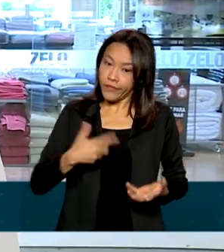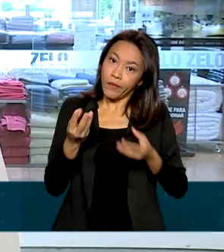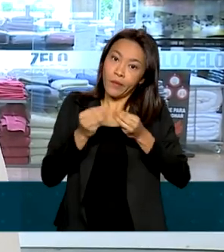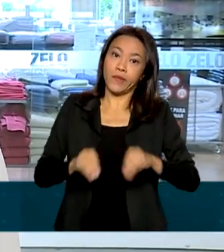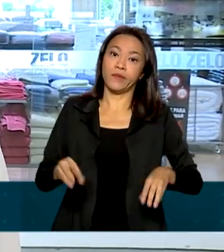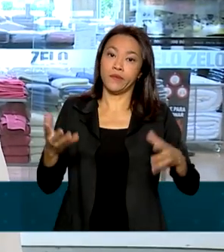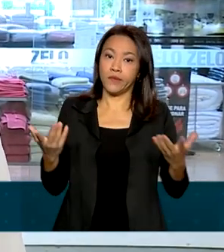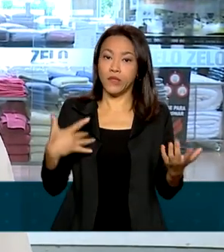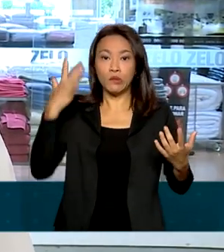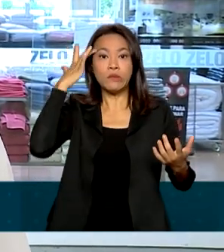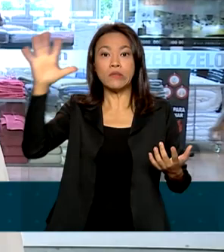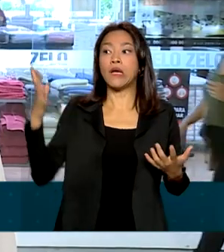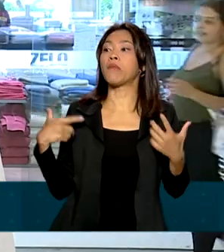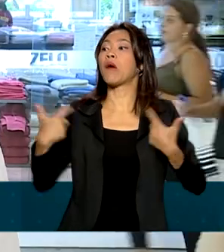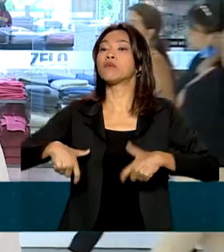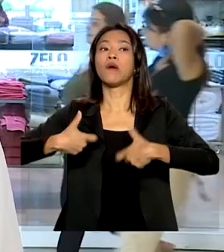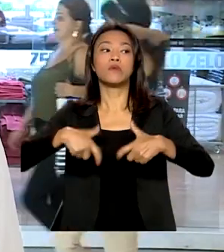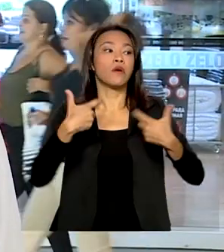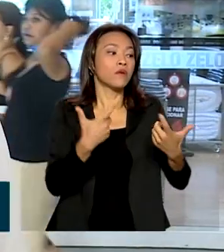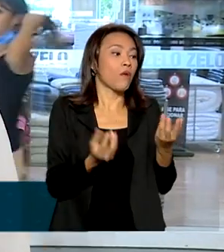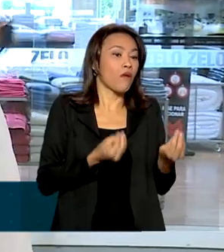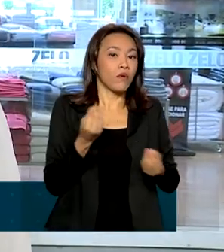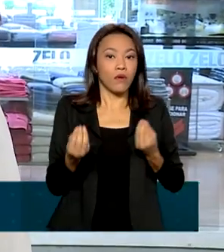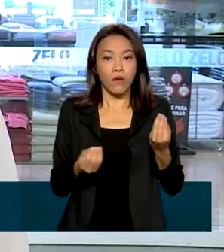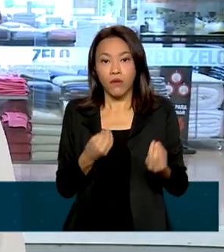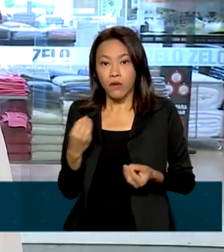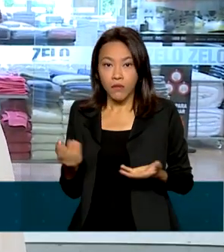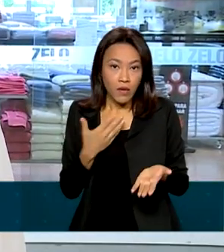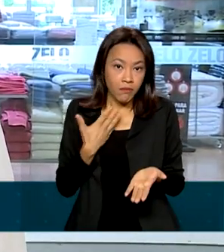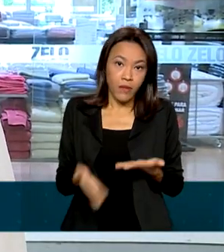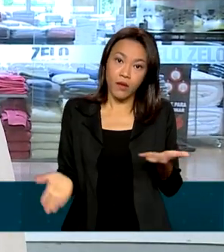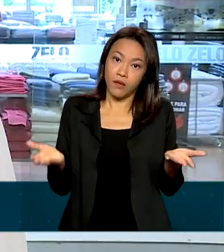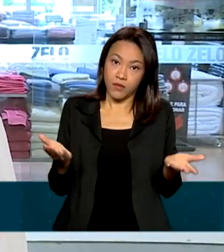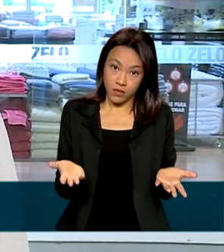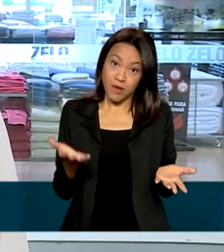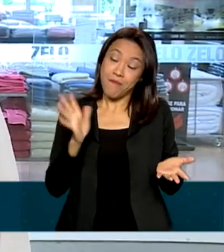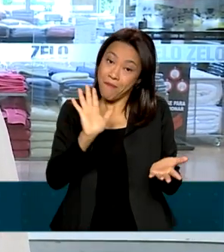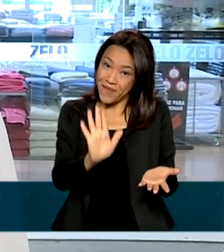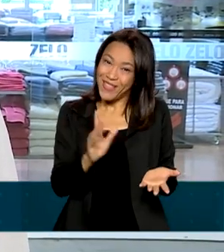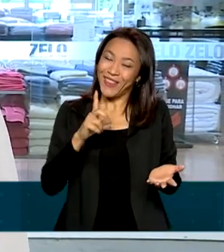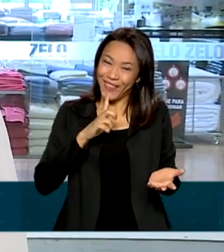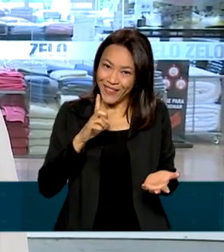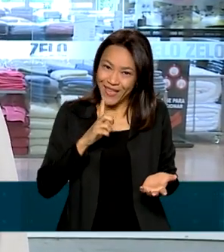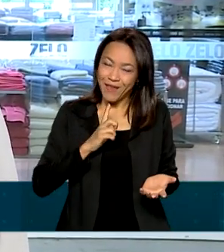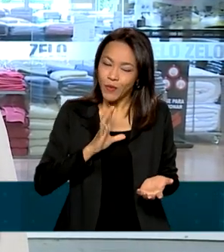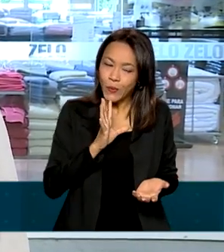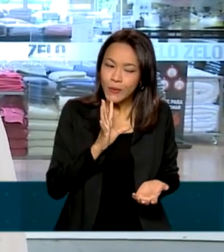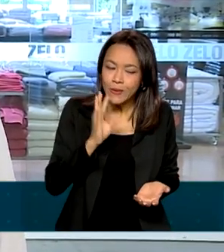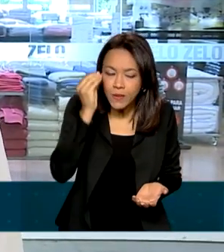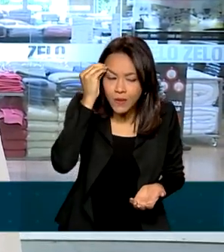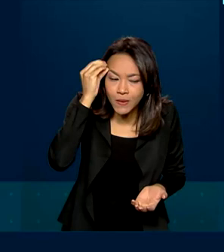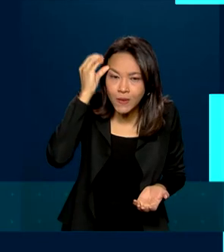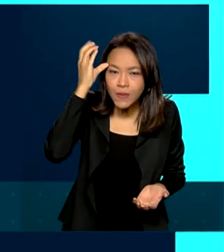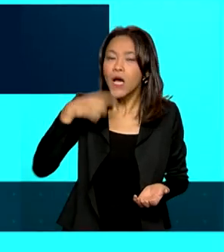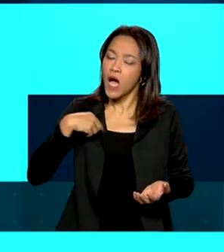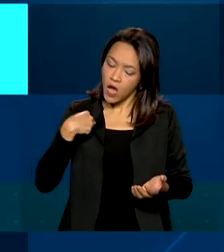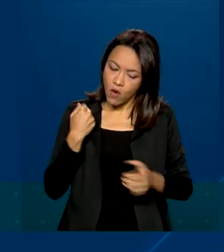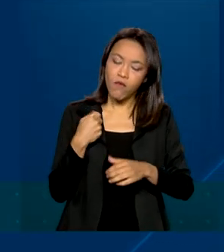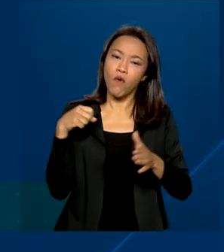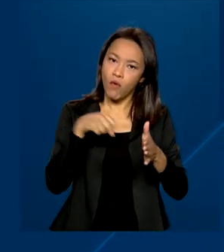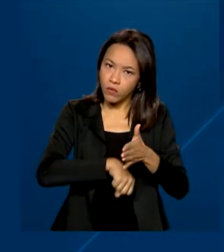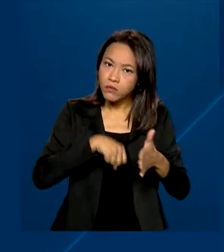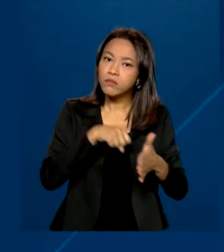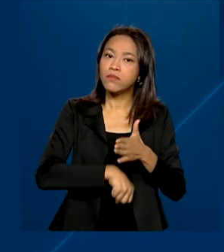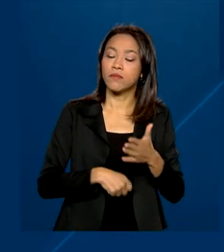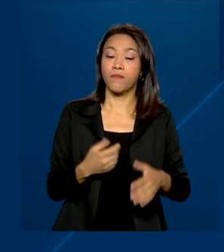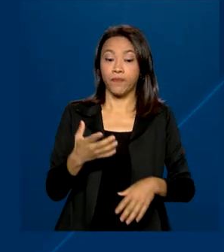A gente não sabe para onde que vai, né? Deixa, perde aquilo e pronto. Mas como a gente tem um pouquinho de entendimento, a gente vai correr atrás. O consumidor que